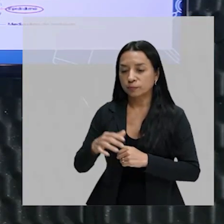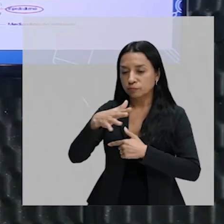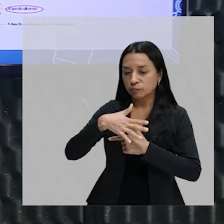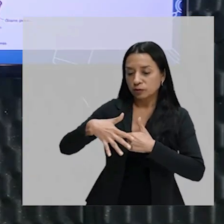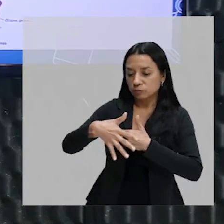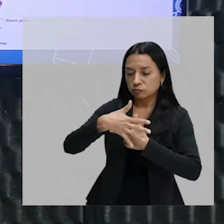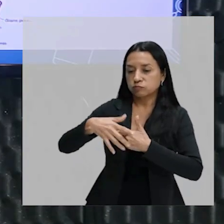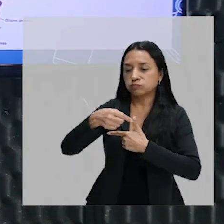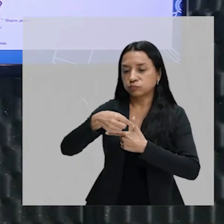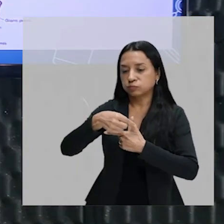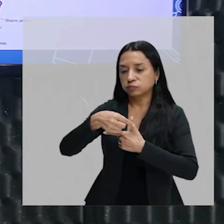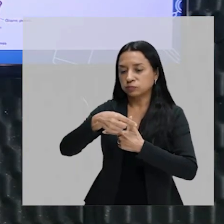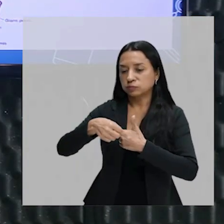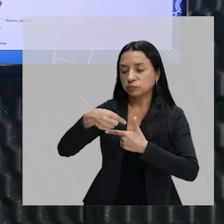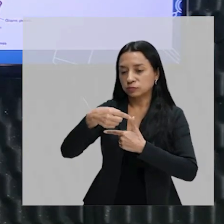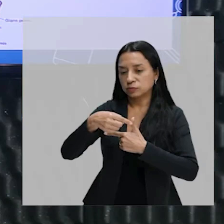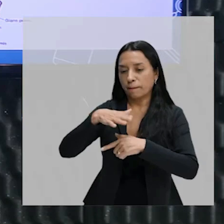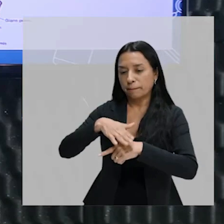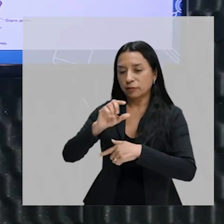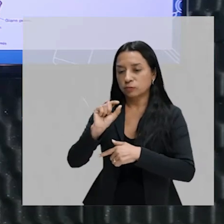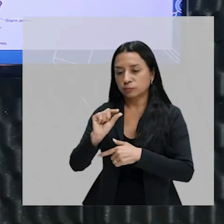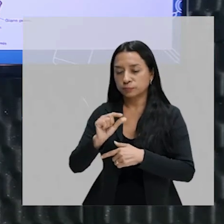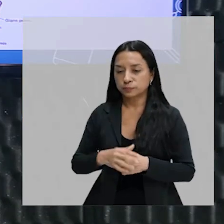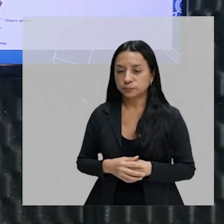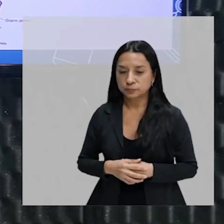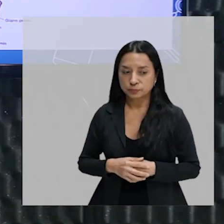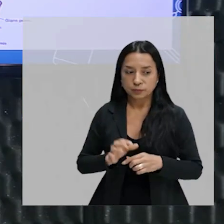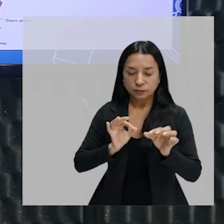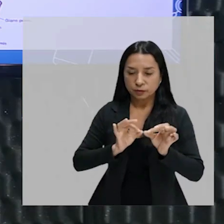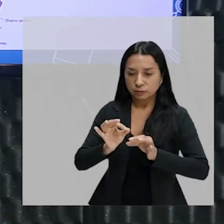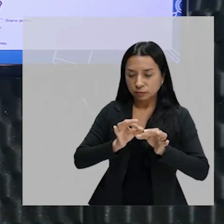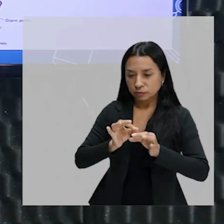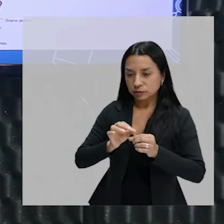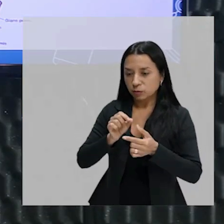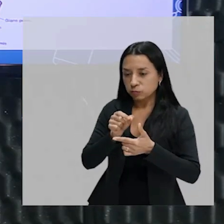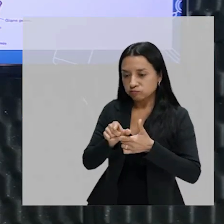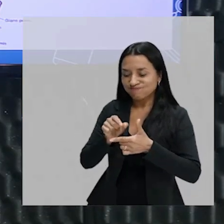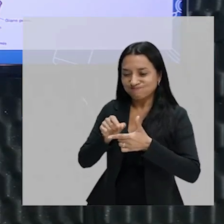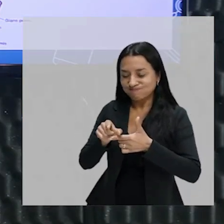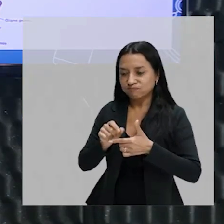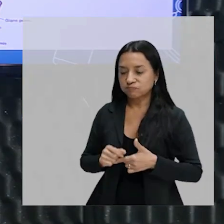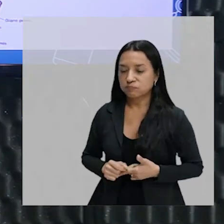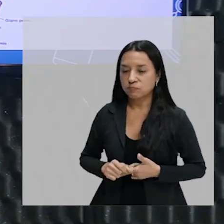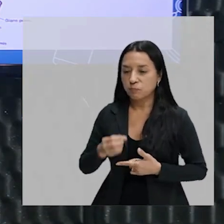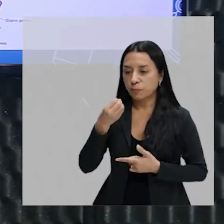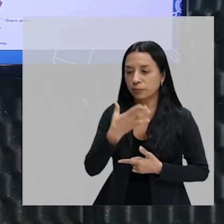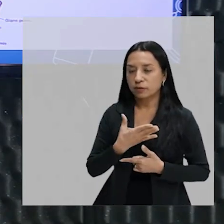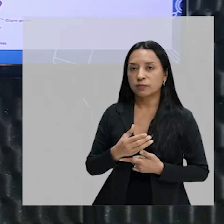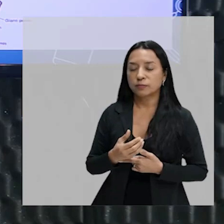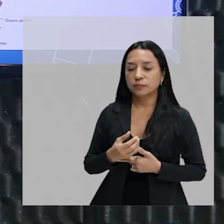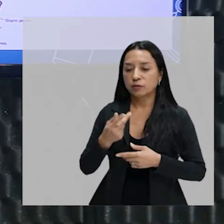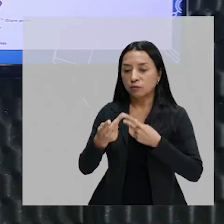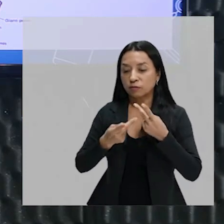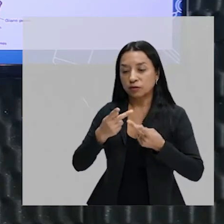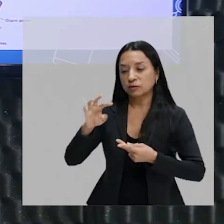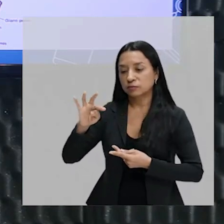testículo onde a gente vai te dar um pouco mais sobre a formação dos espermatozoides bem vamos falar do testículo